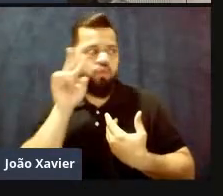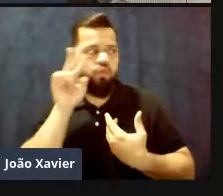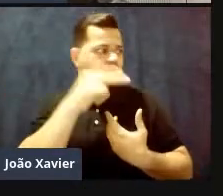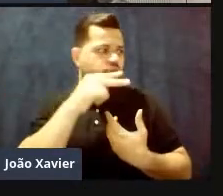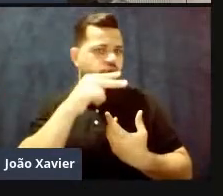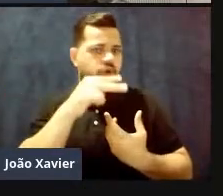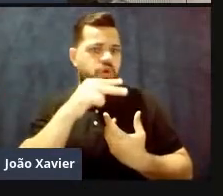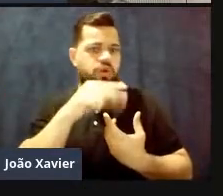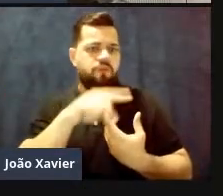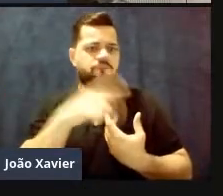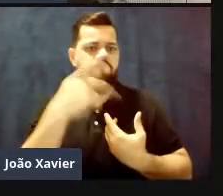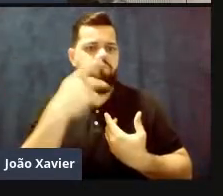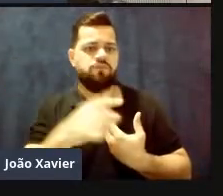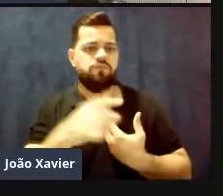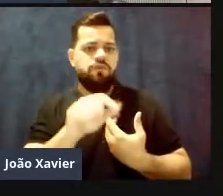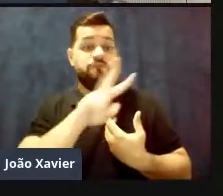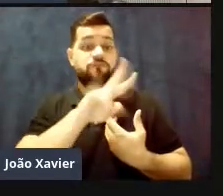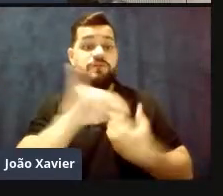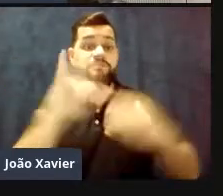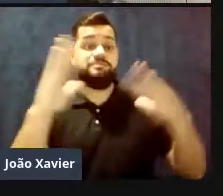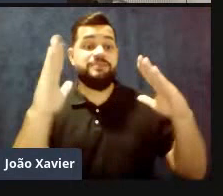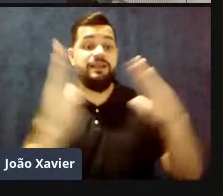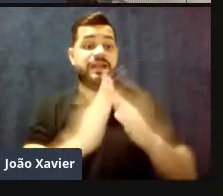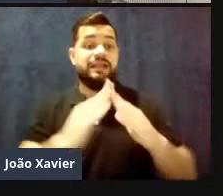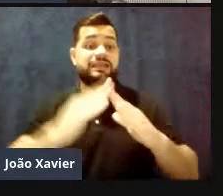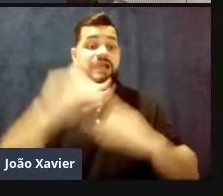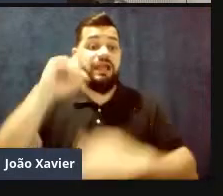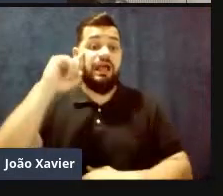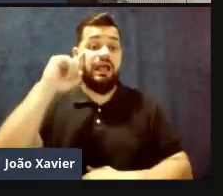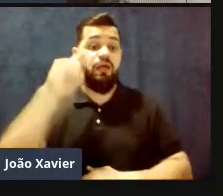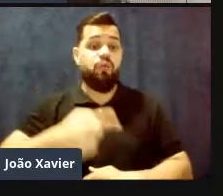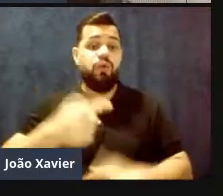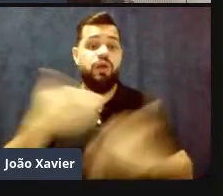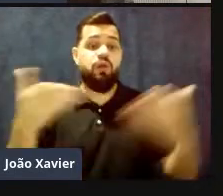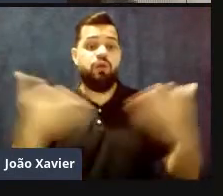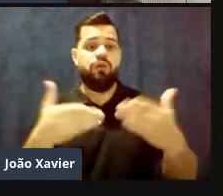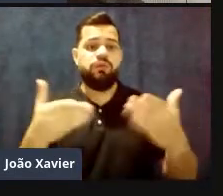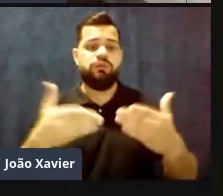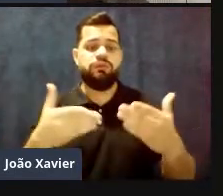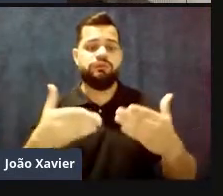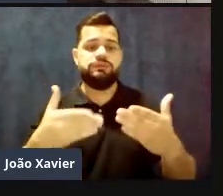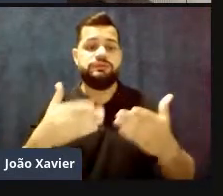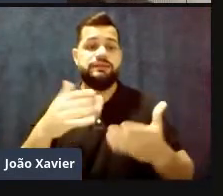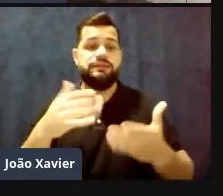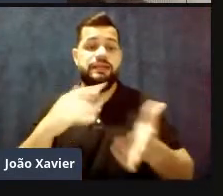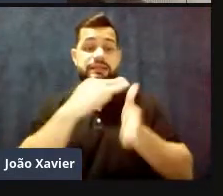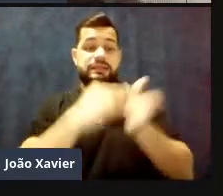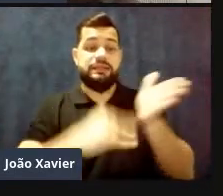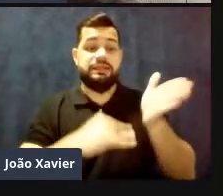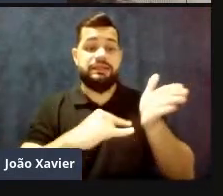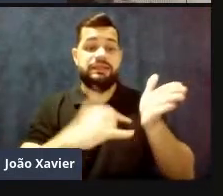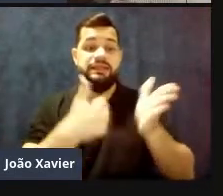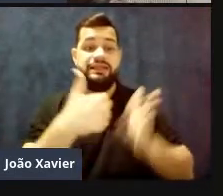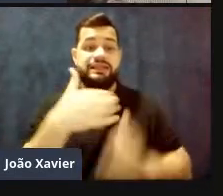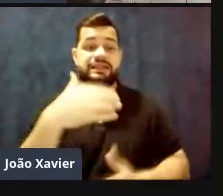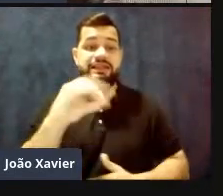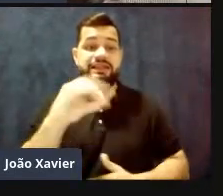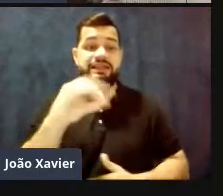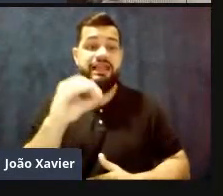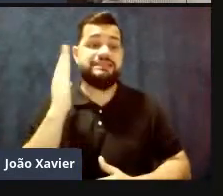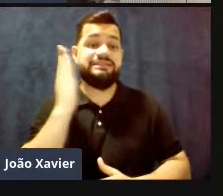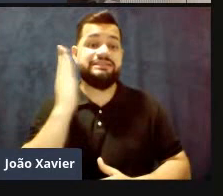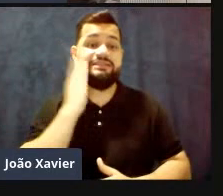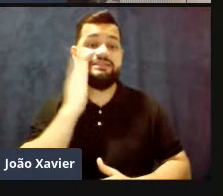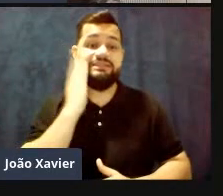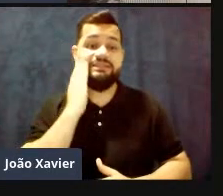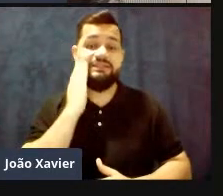falou bem assim, você vai para casa agora. 10 dias de atestado. Eu falei, não, não tem condições. Eu não vou ficar 10 dias. Eu me sentia a galinha que estava saindo